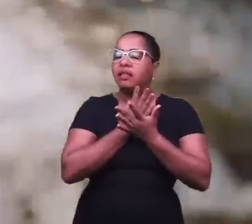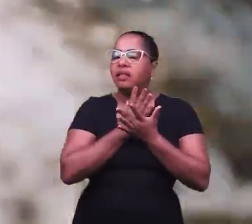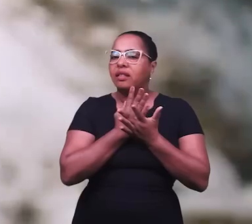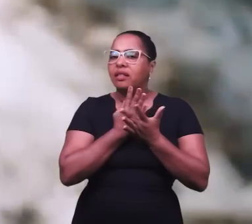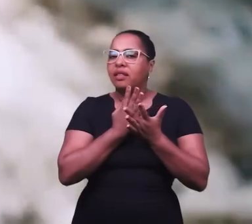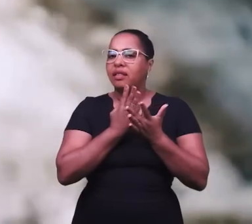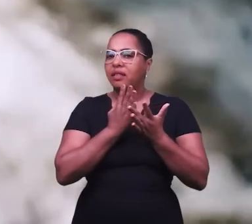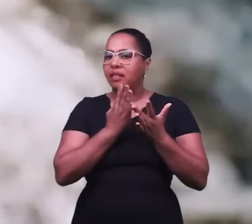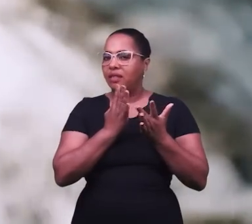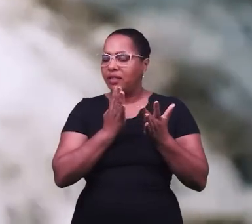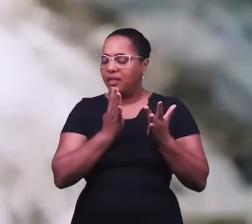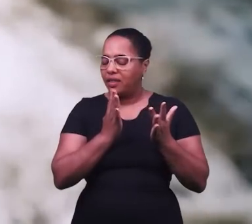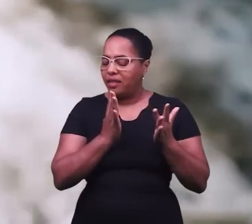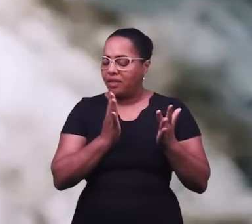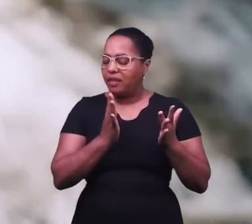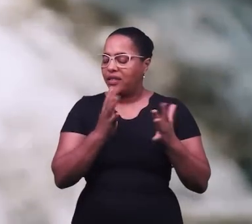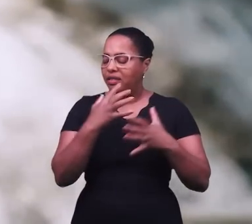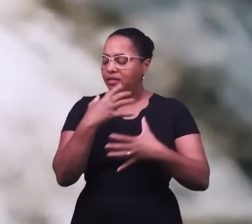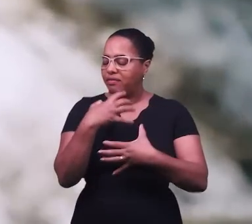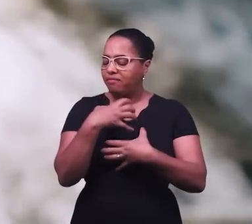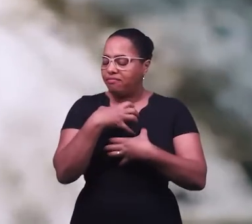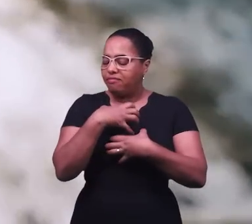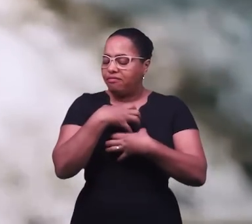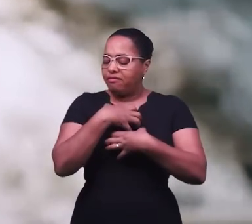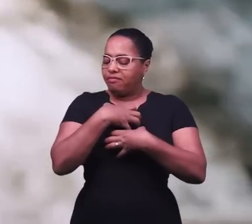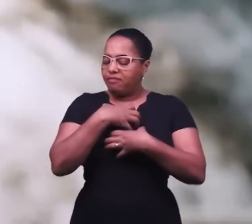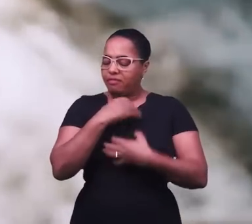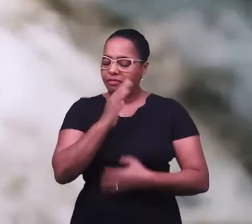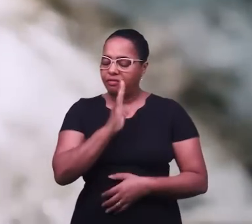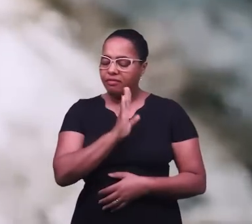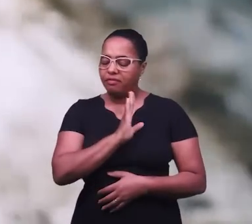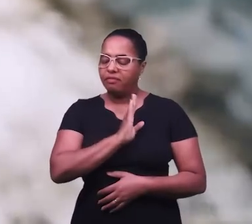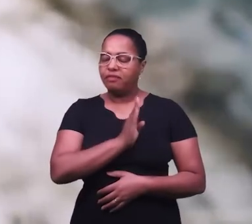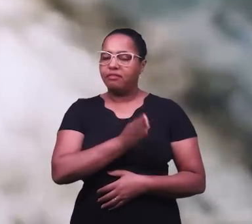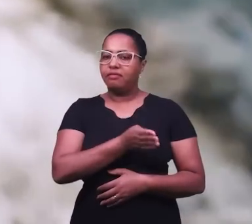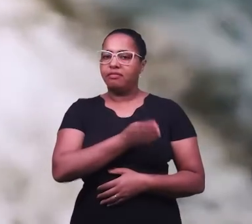sede do meu coração.